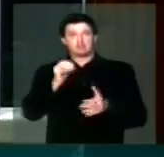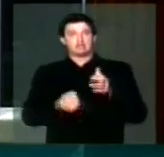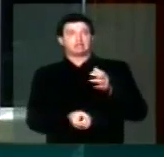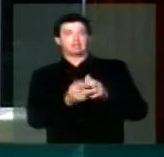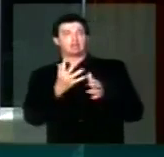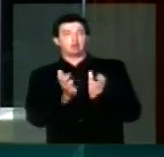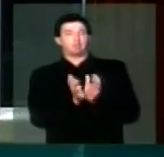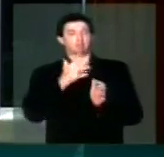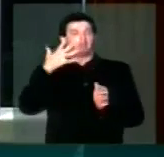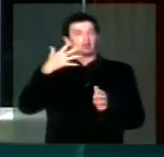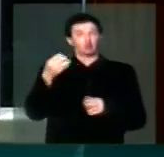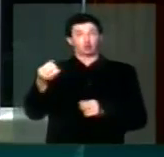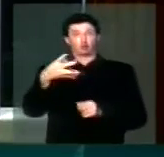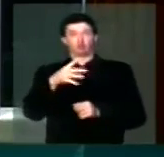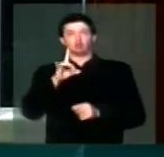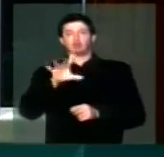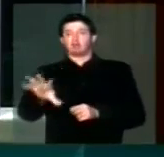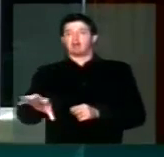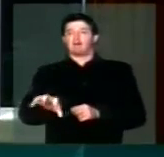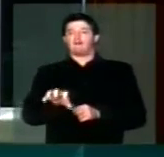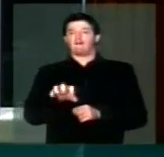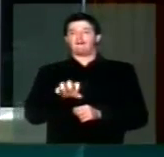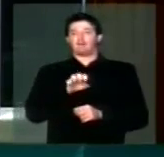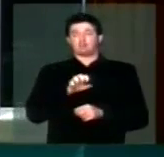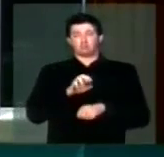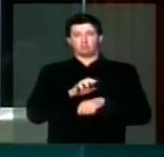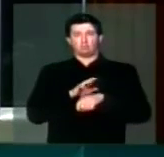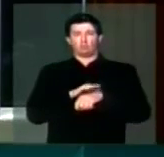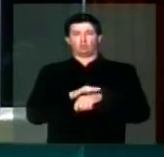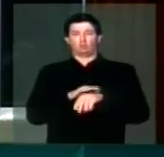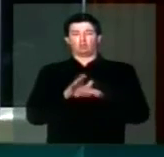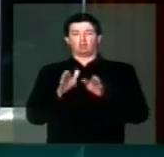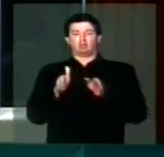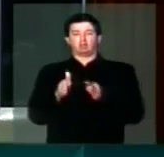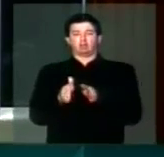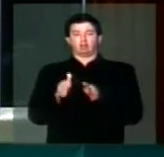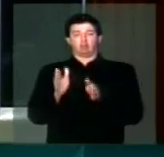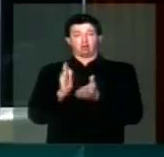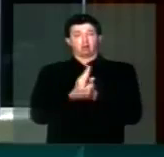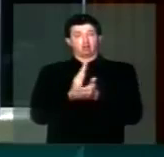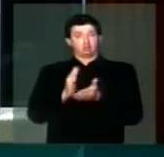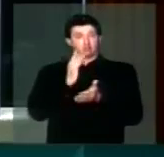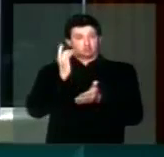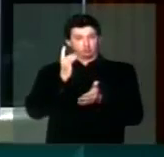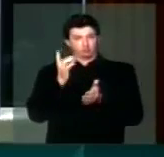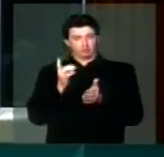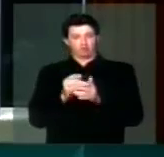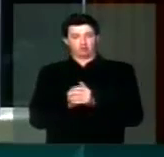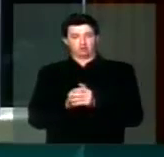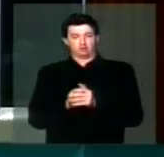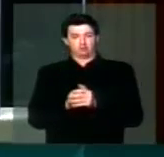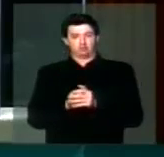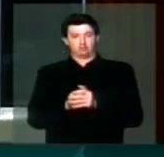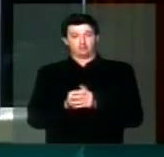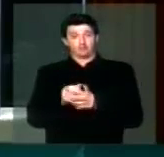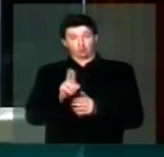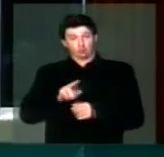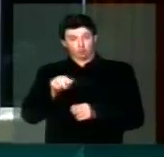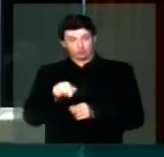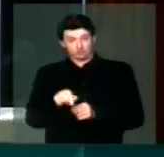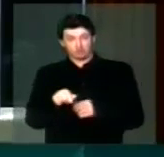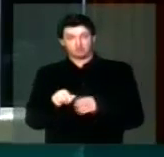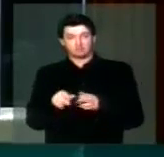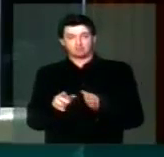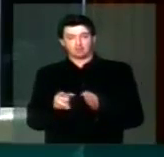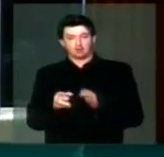de um novo partido apenas para abrigar de forma temporária alguns parlamentares e utilizar